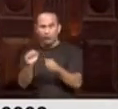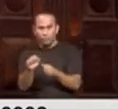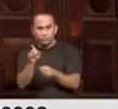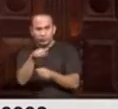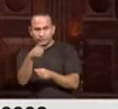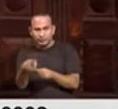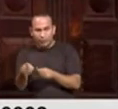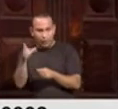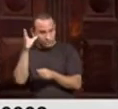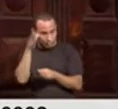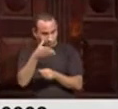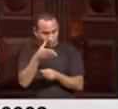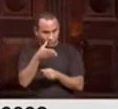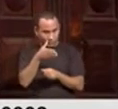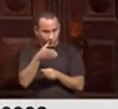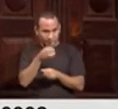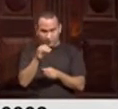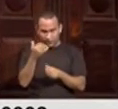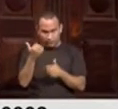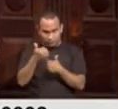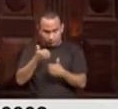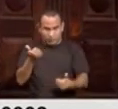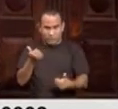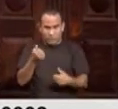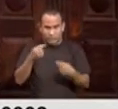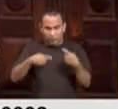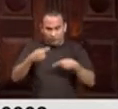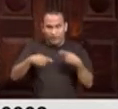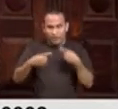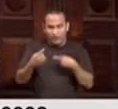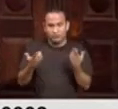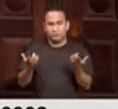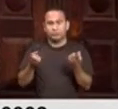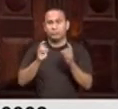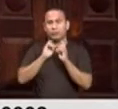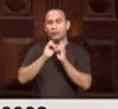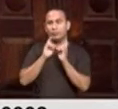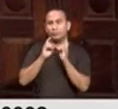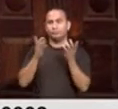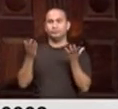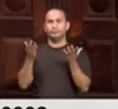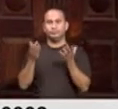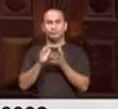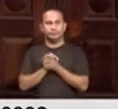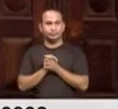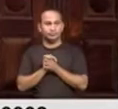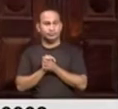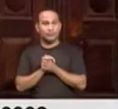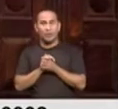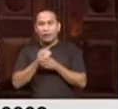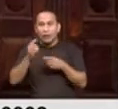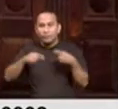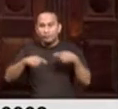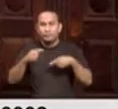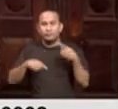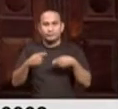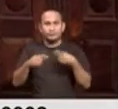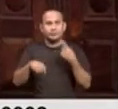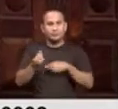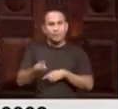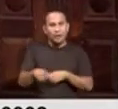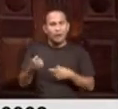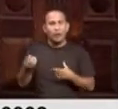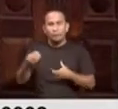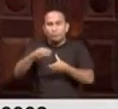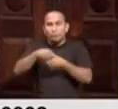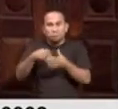decisão sem assumir que este debate é um debate político? Este debate é um debate político. O voto, seja